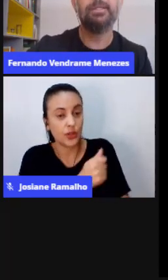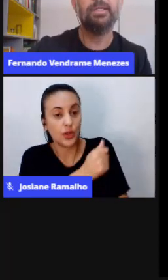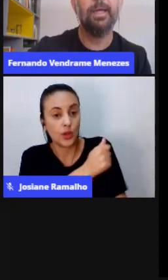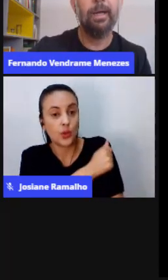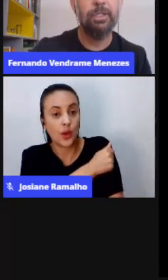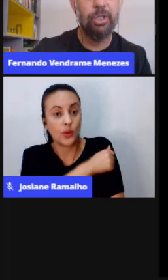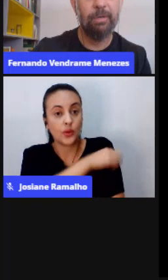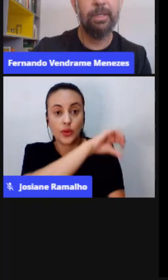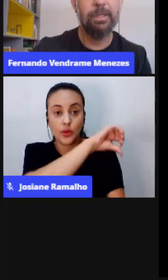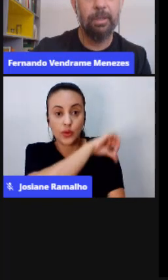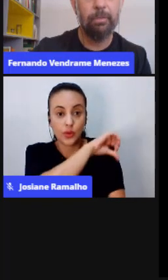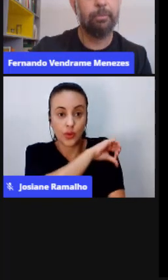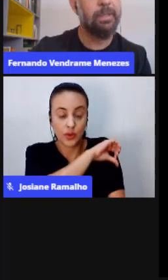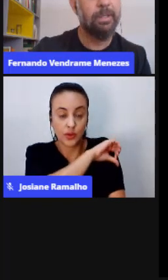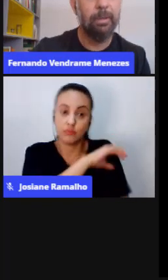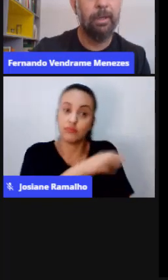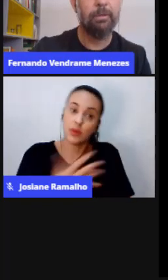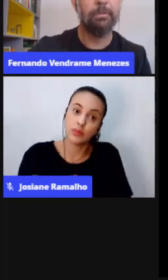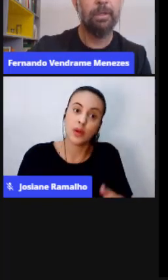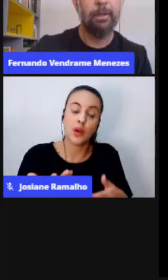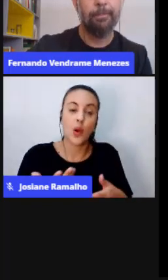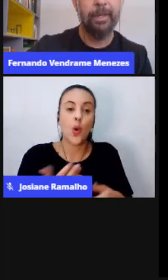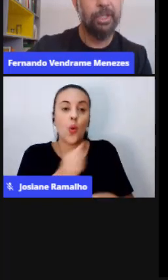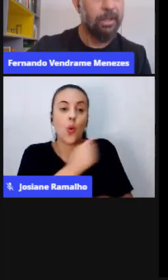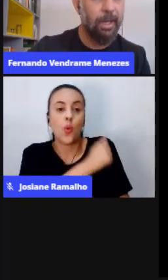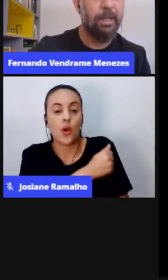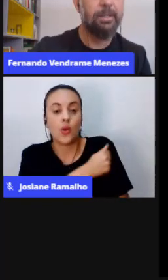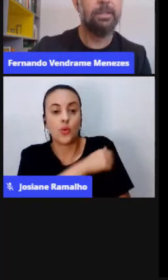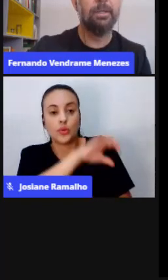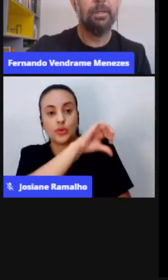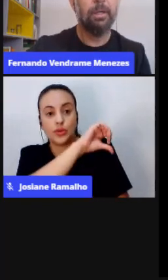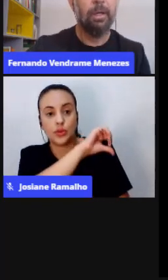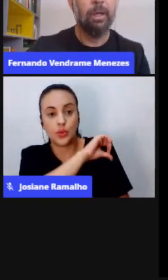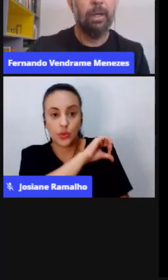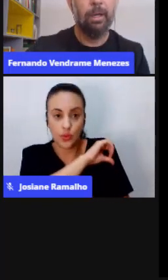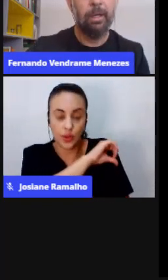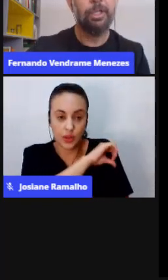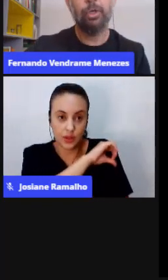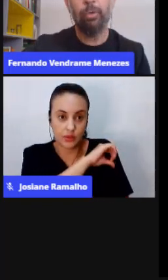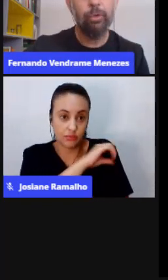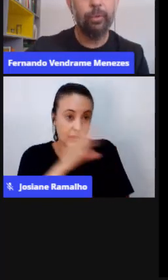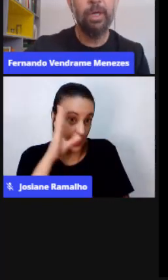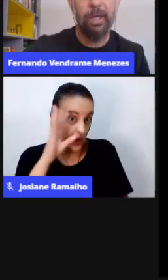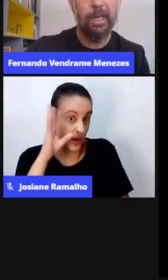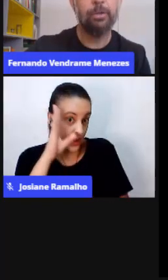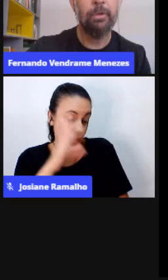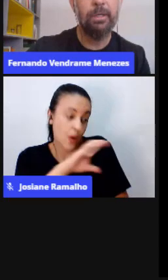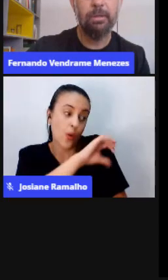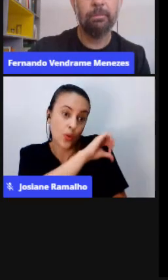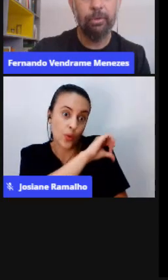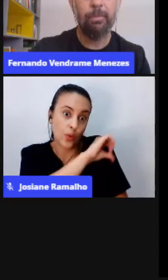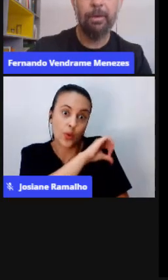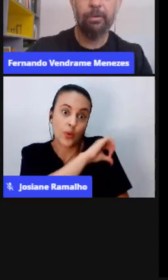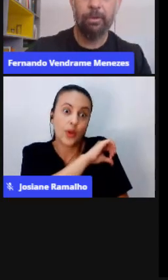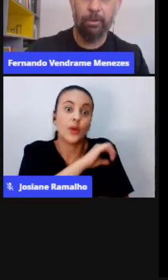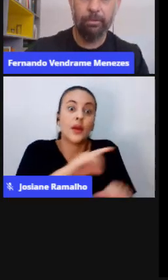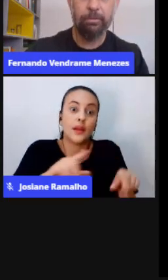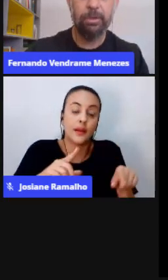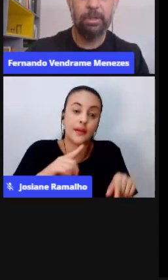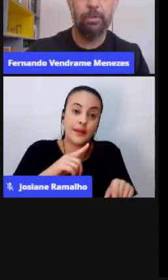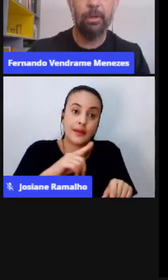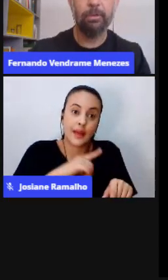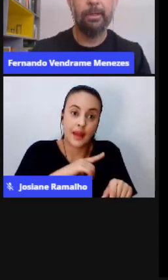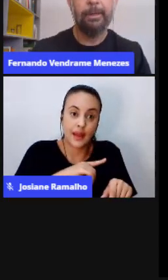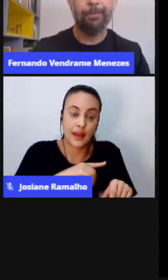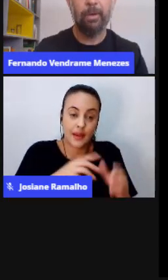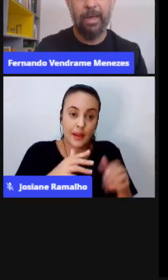uma capacidade de reflexão, de pensamento, né, de análise e de construir relações muito maior do que o aluno